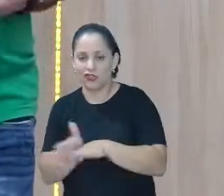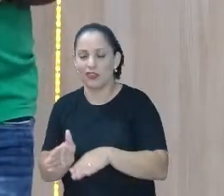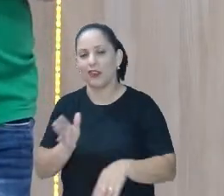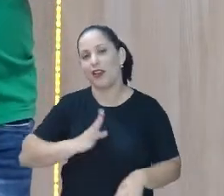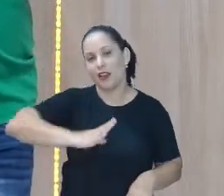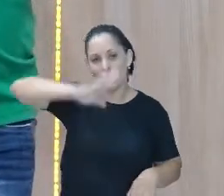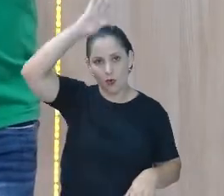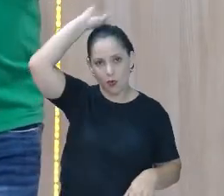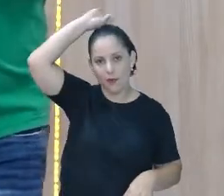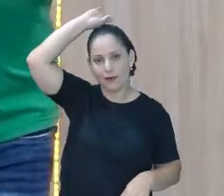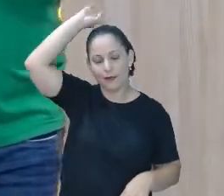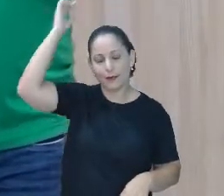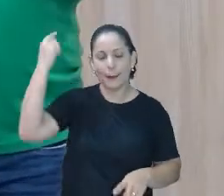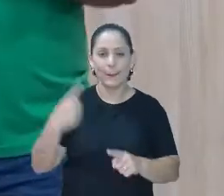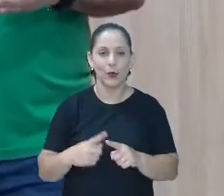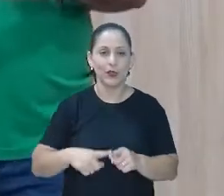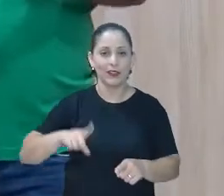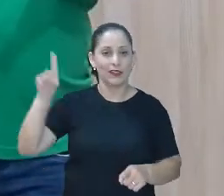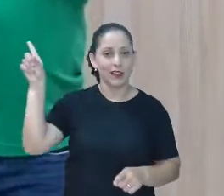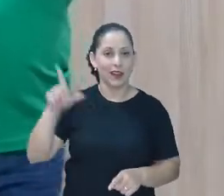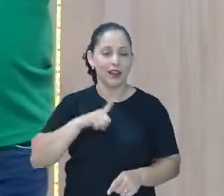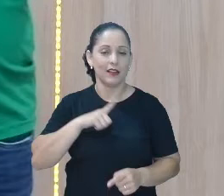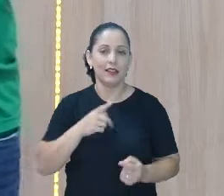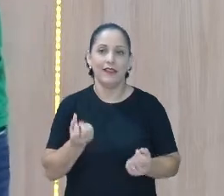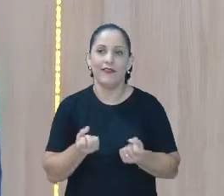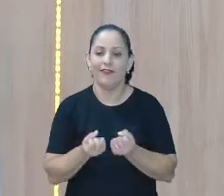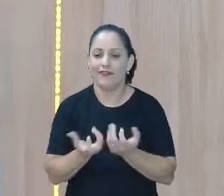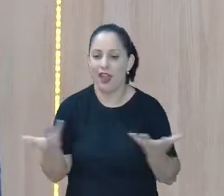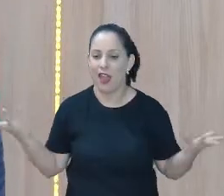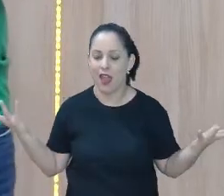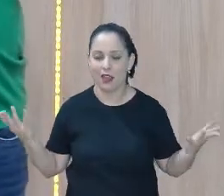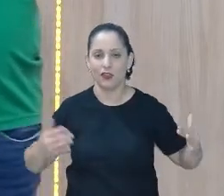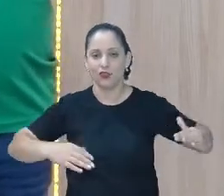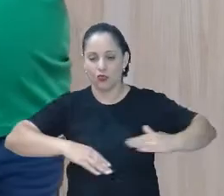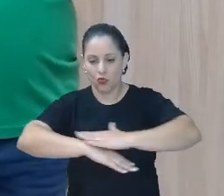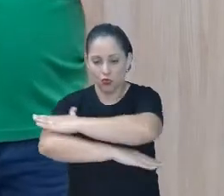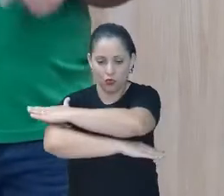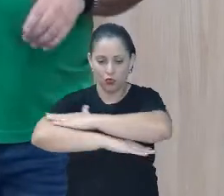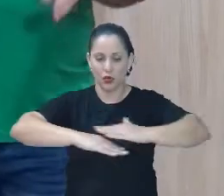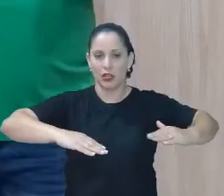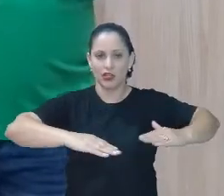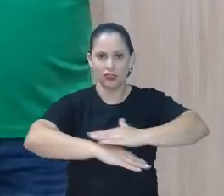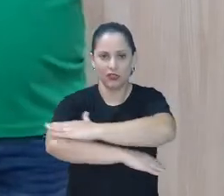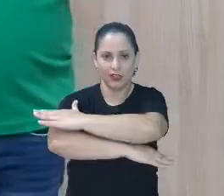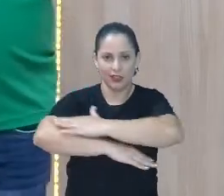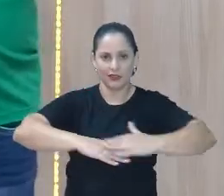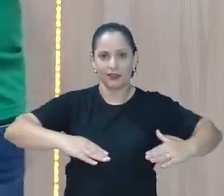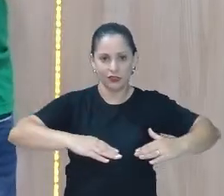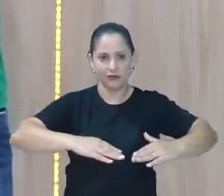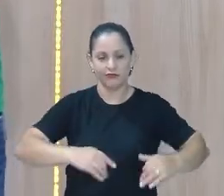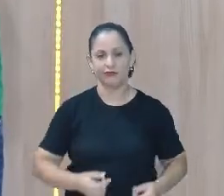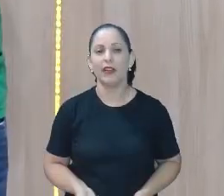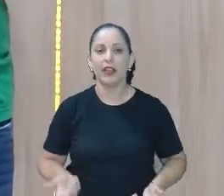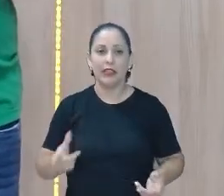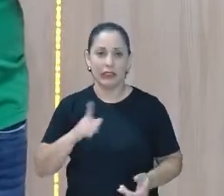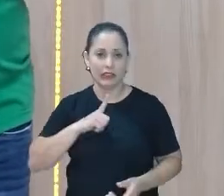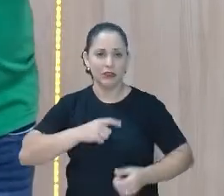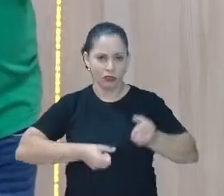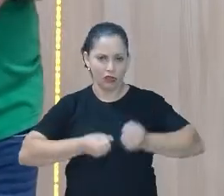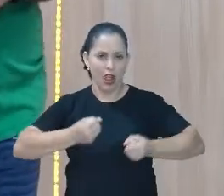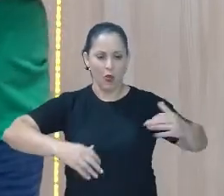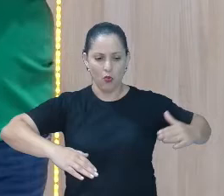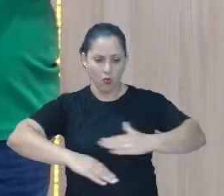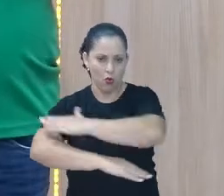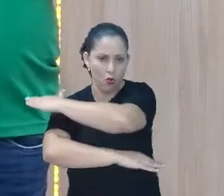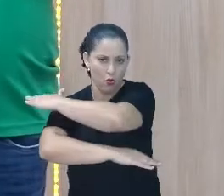várias estradas, inclusive um detalhe, estradas que em determinados territórios da Europa ainda